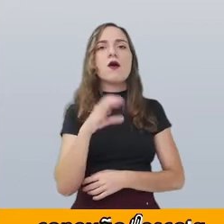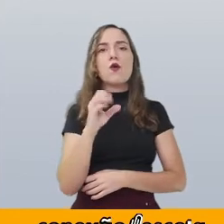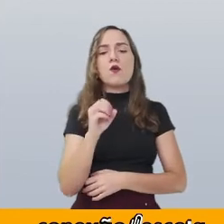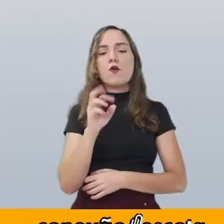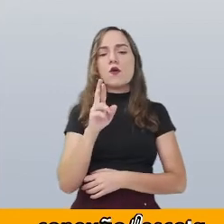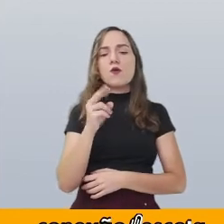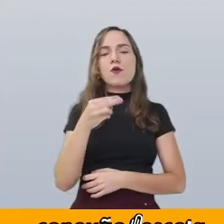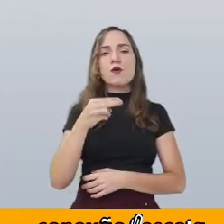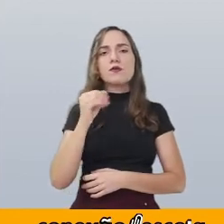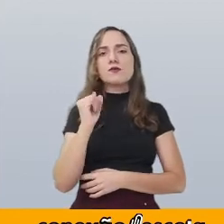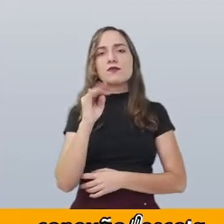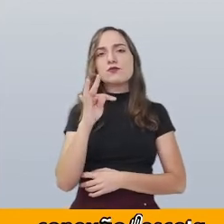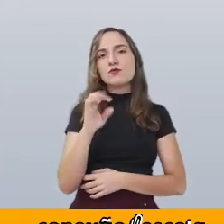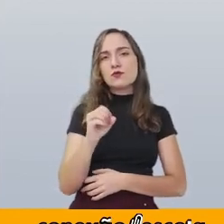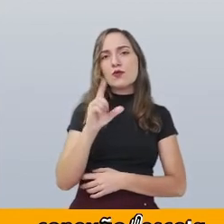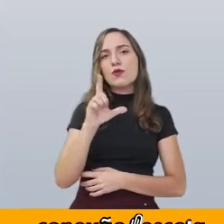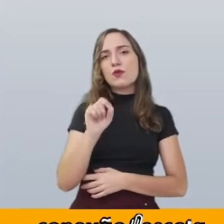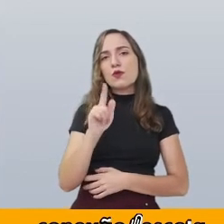ornitologia.